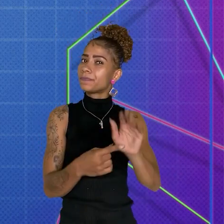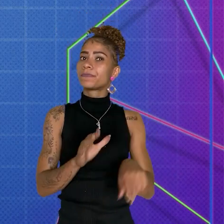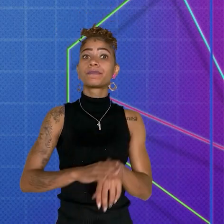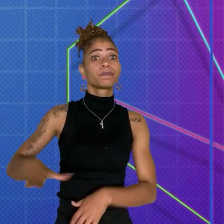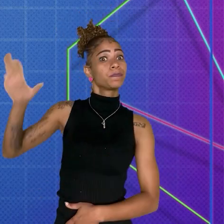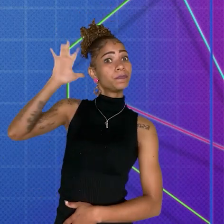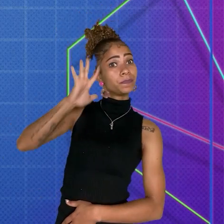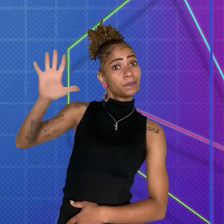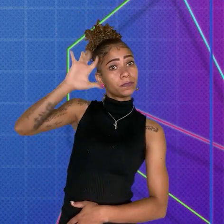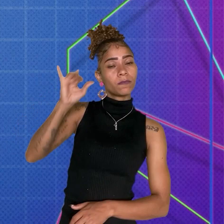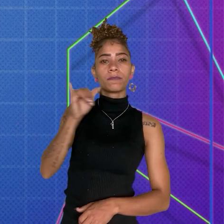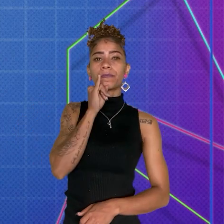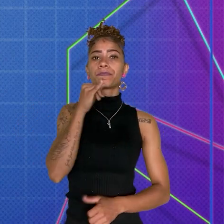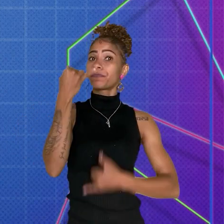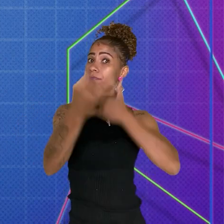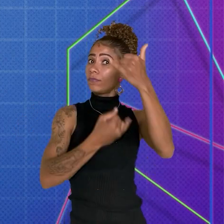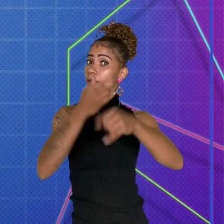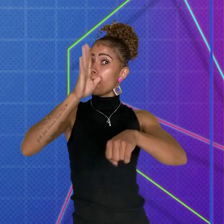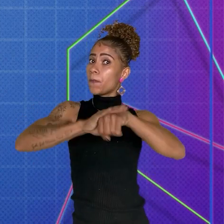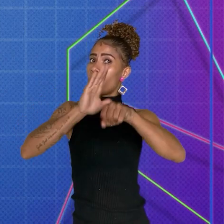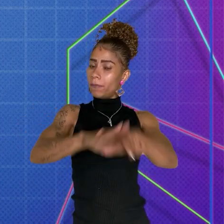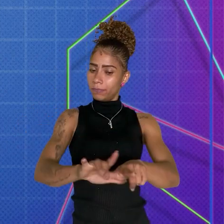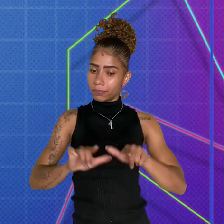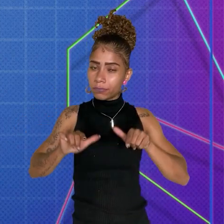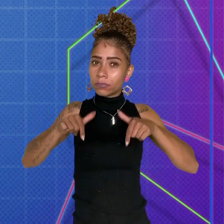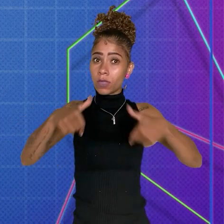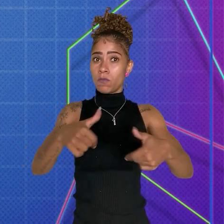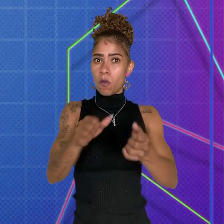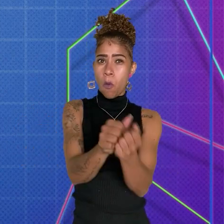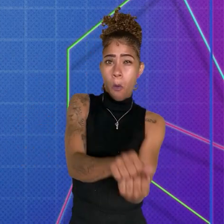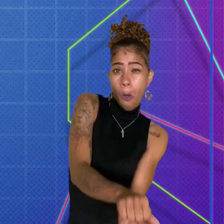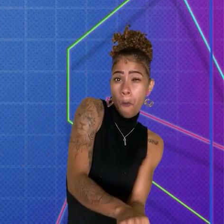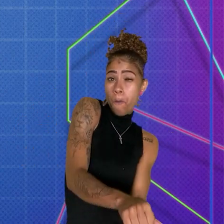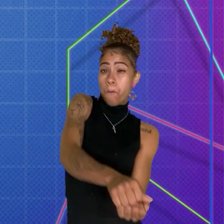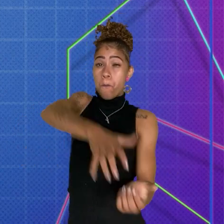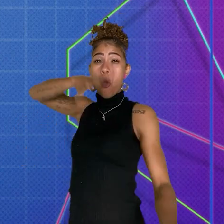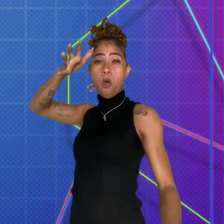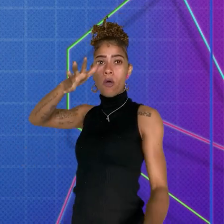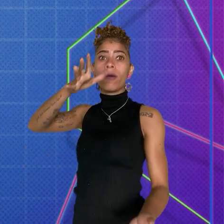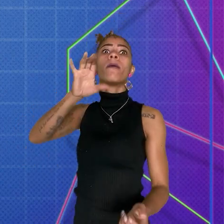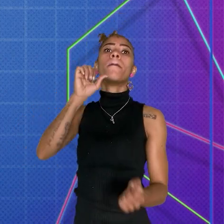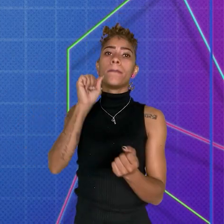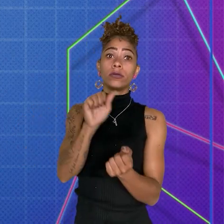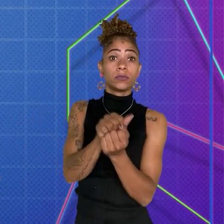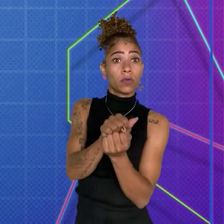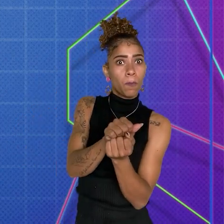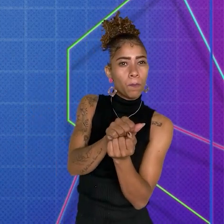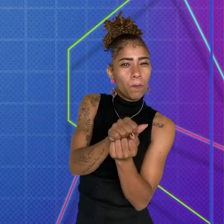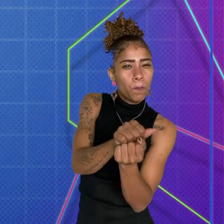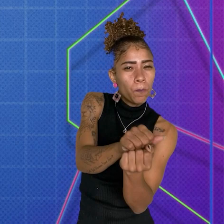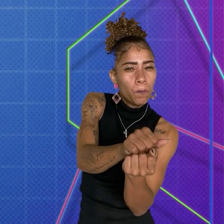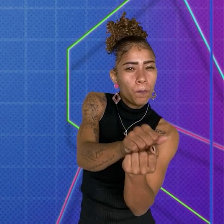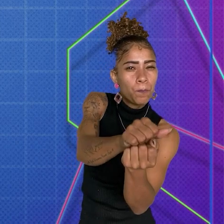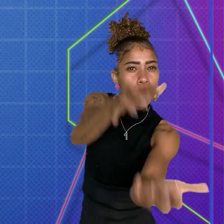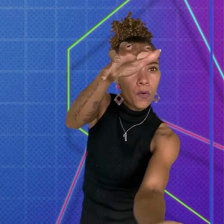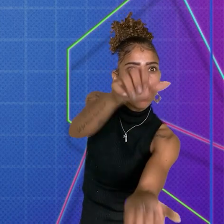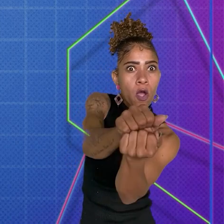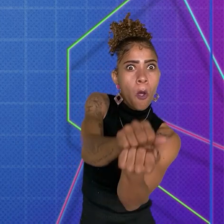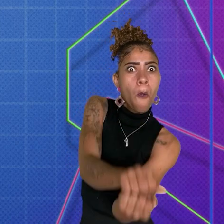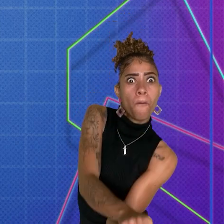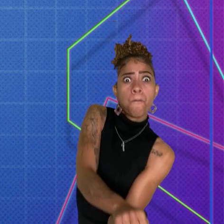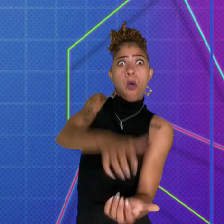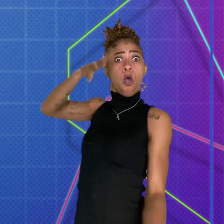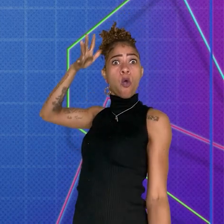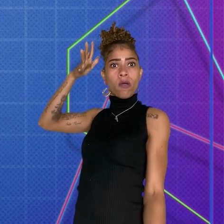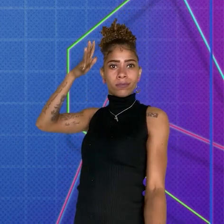ilustrar. Imagine um jogo de ação. O som de uma explosão pode ser ajustado para ter um volume alto, para causar um impacto forte